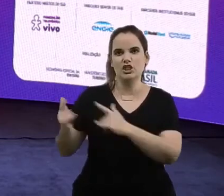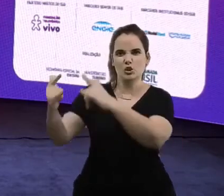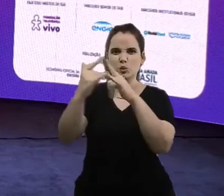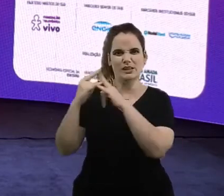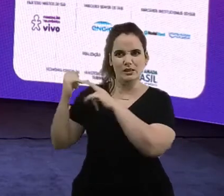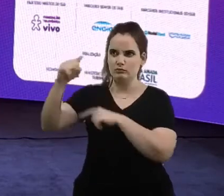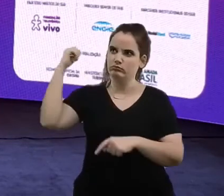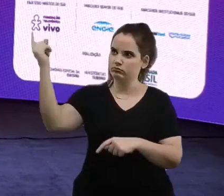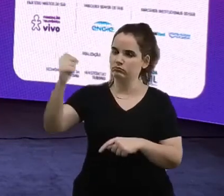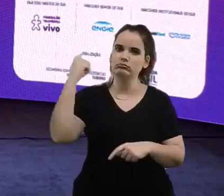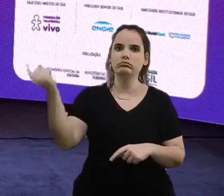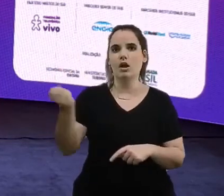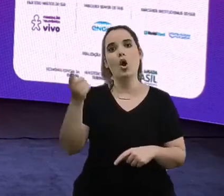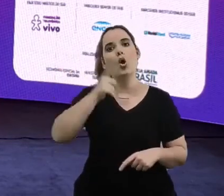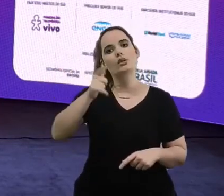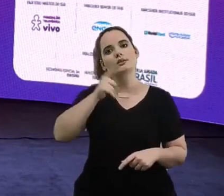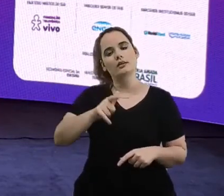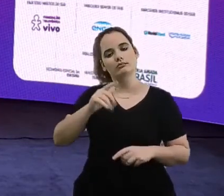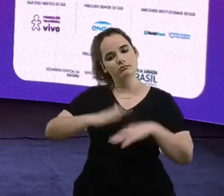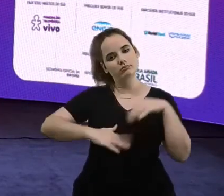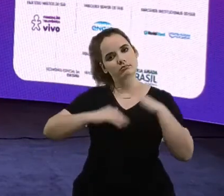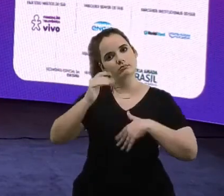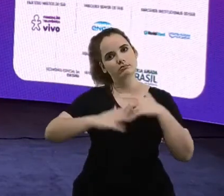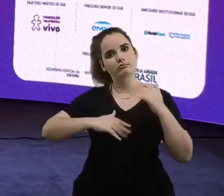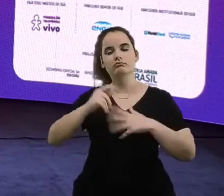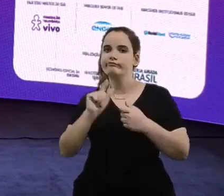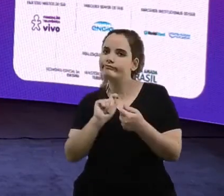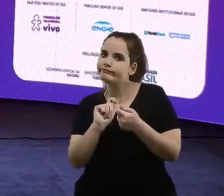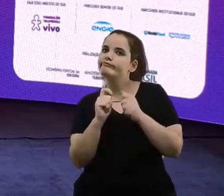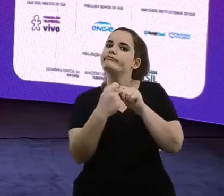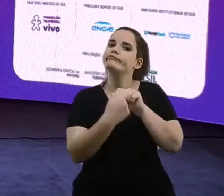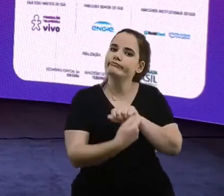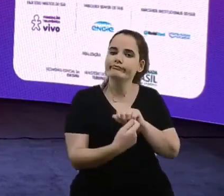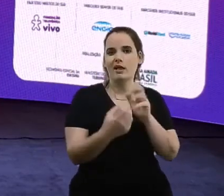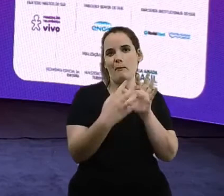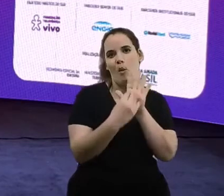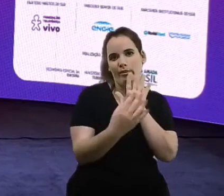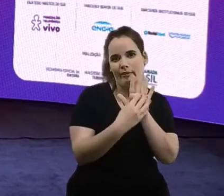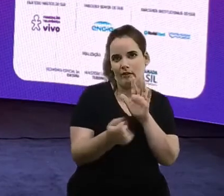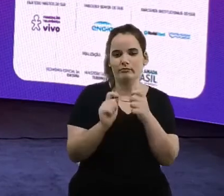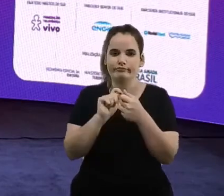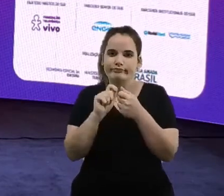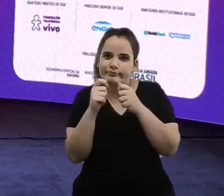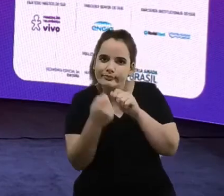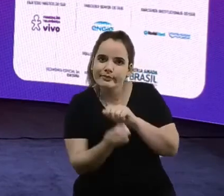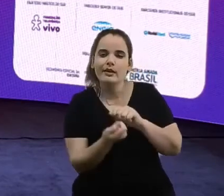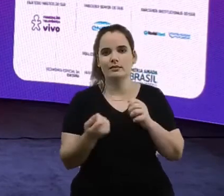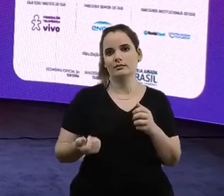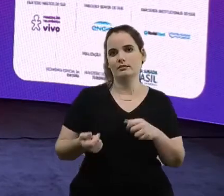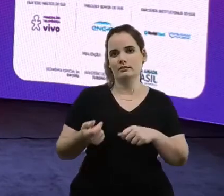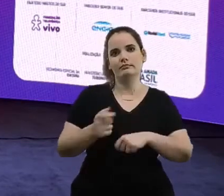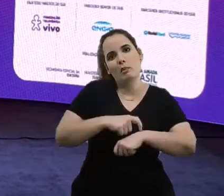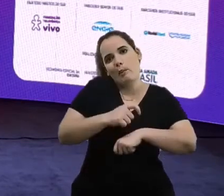suas ações conforme essas mudanças de modelo e tudo que está acontecendo nesse momento do mundo.